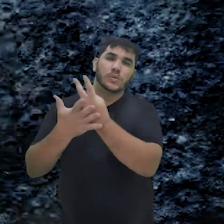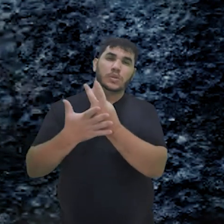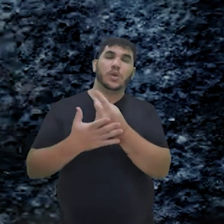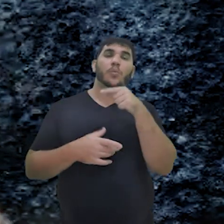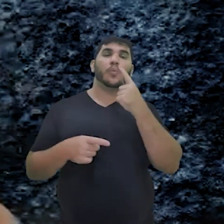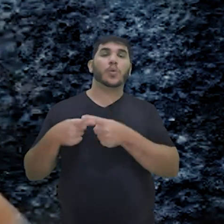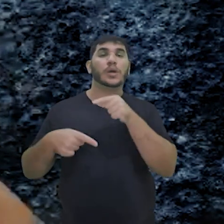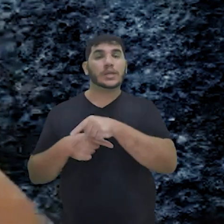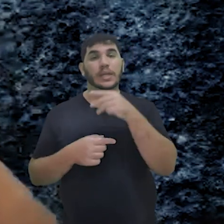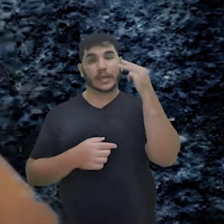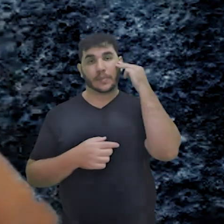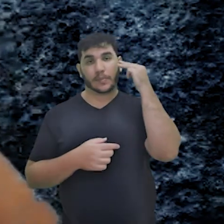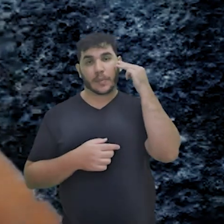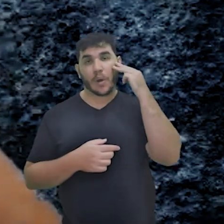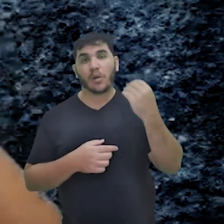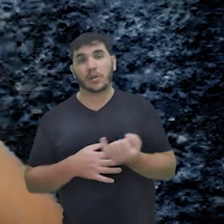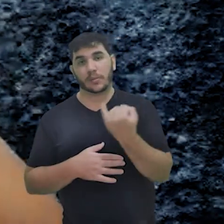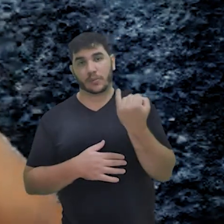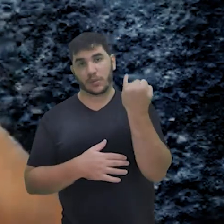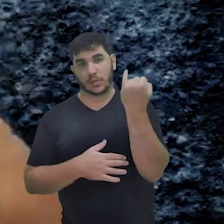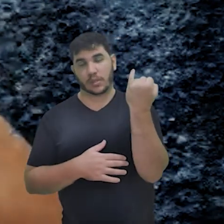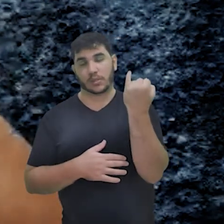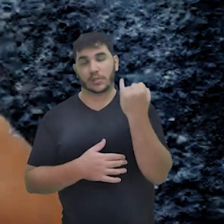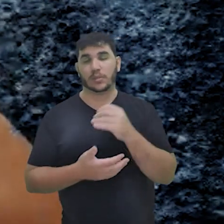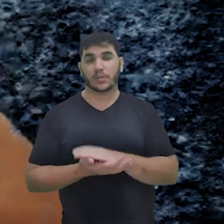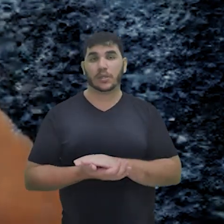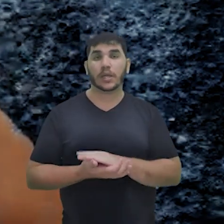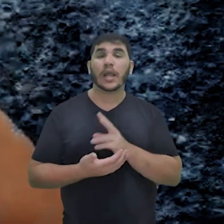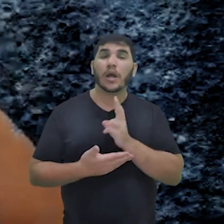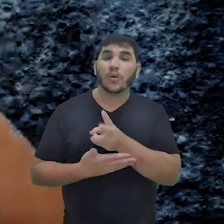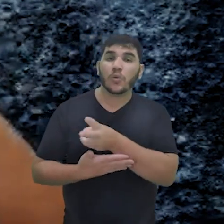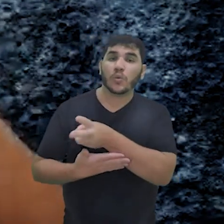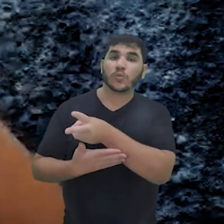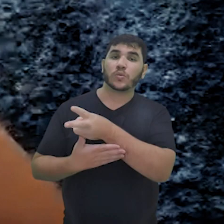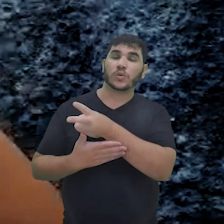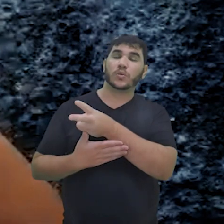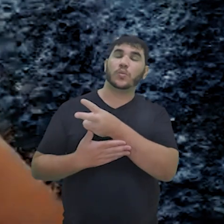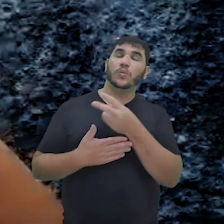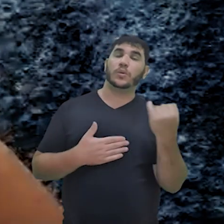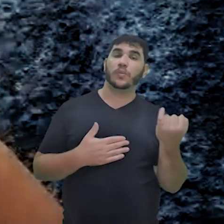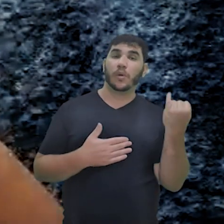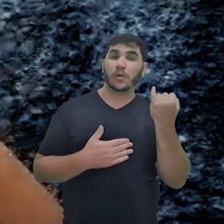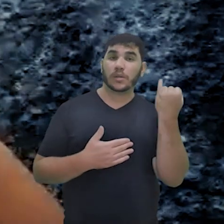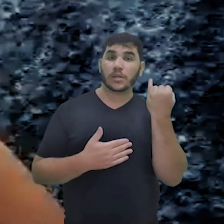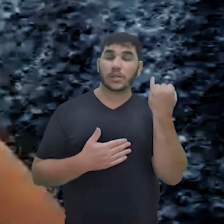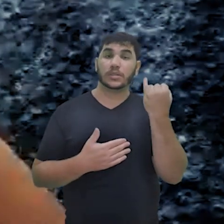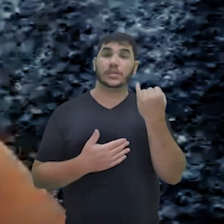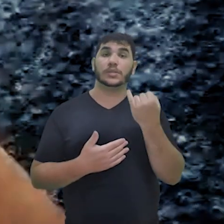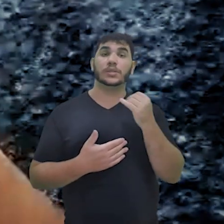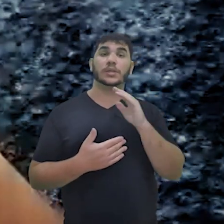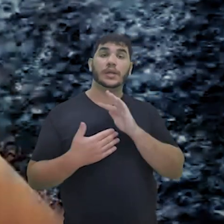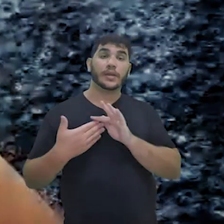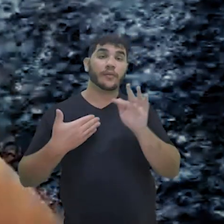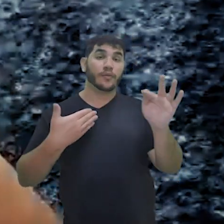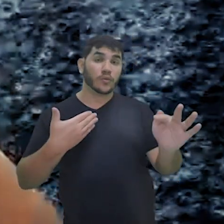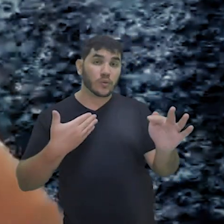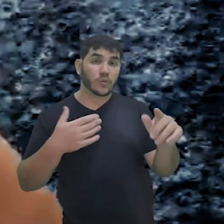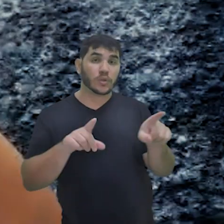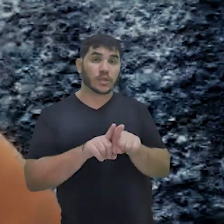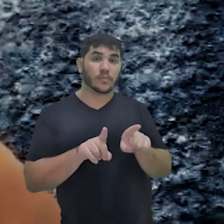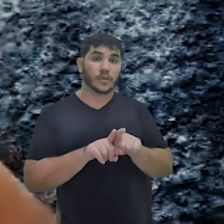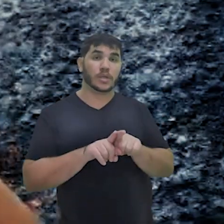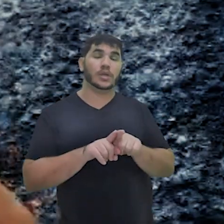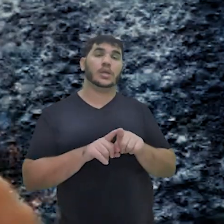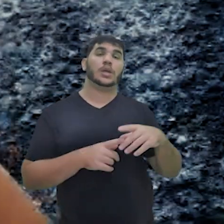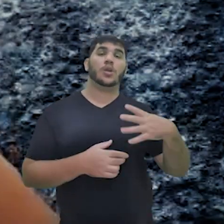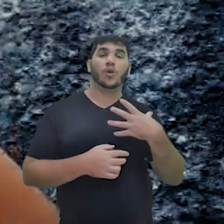que se faz importante hoje, que ela continue sendo importante mais na frente, nas memórias